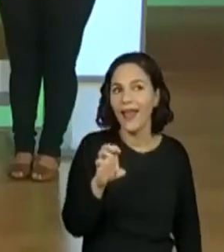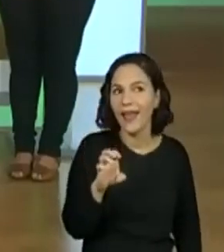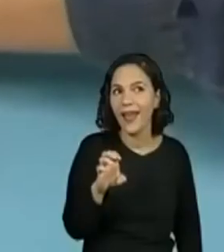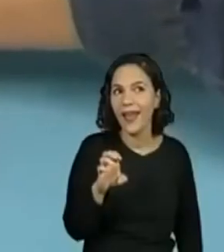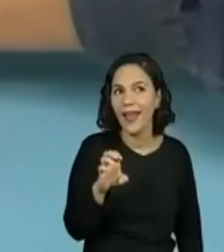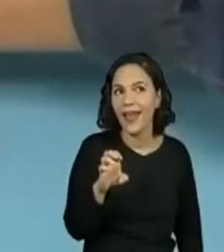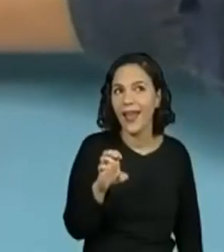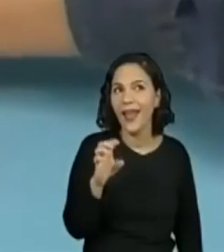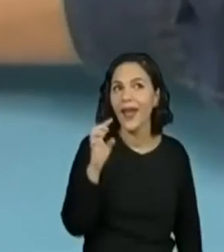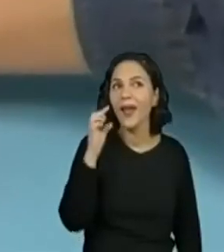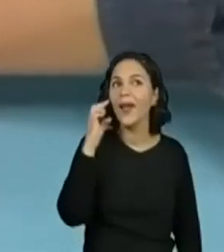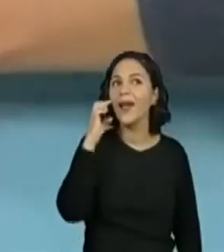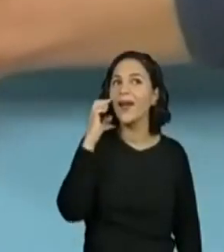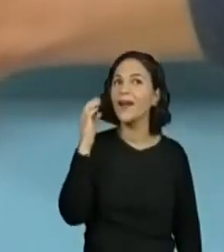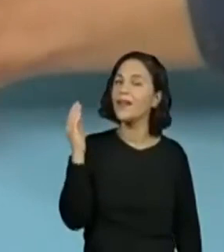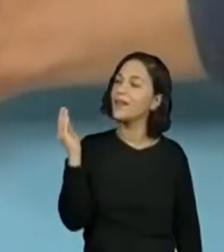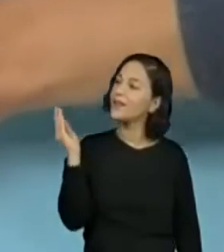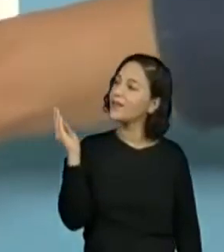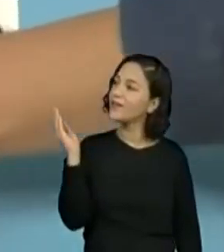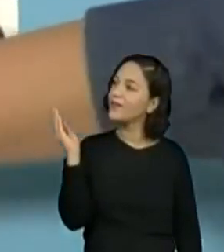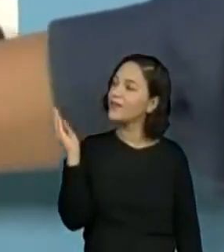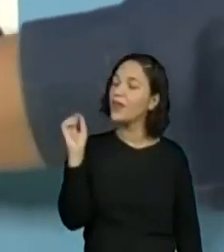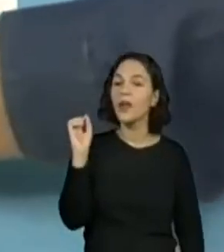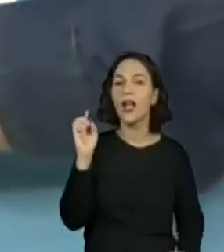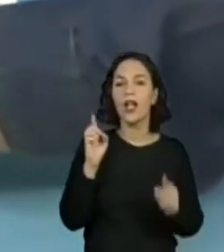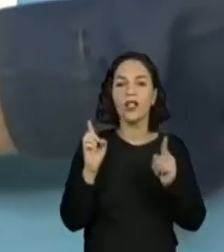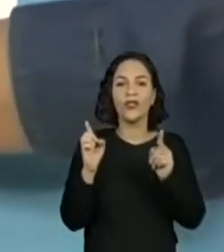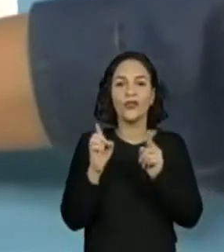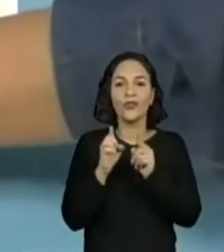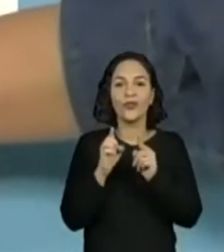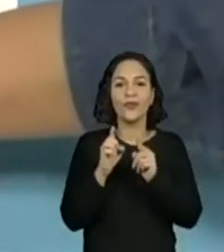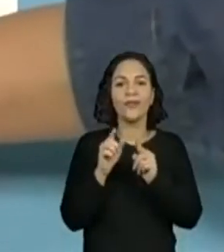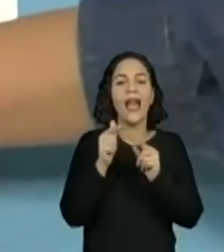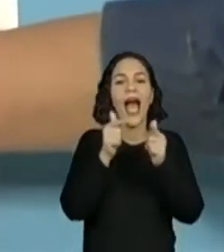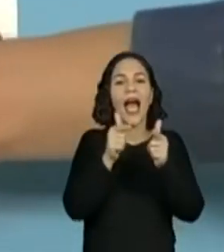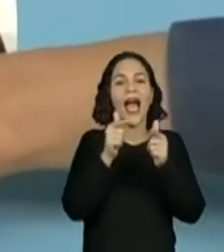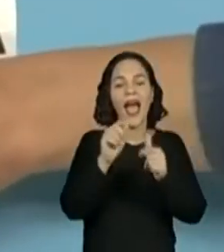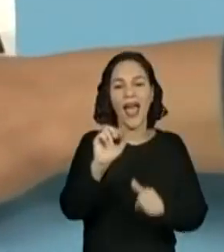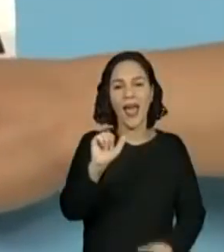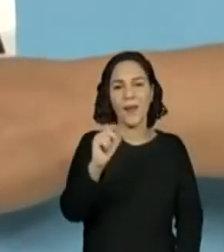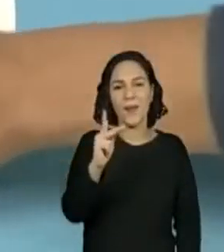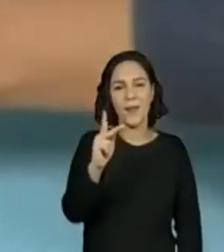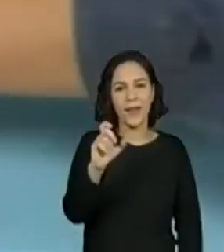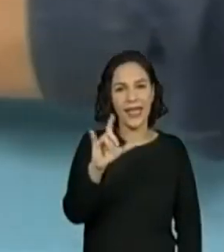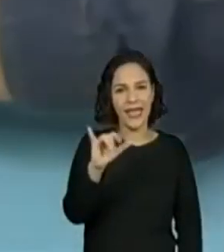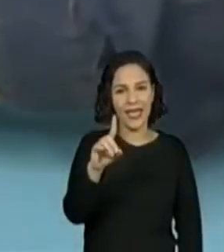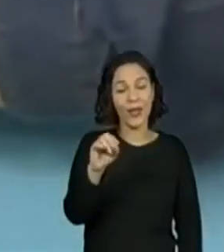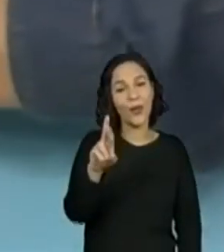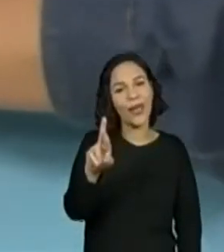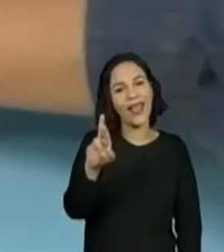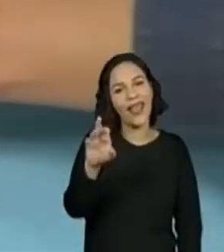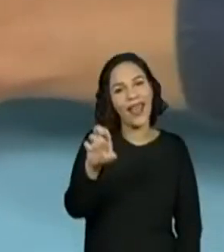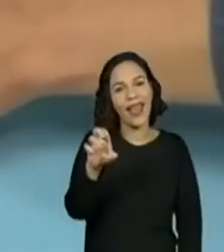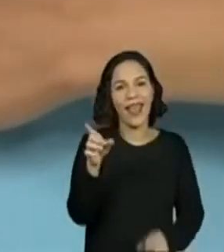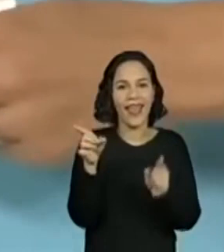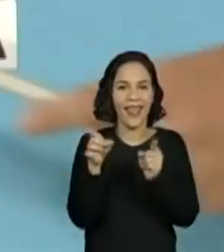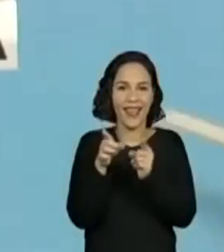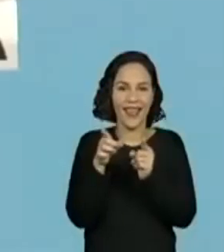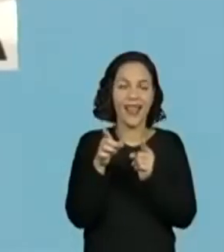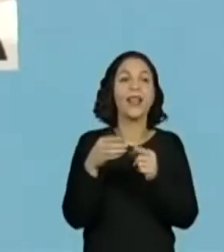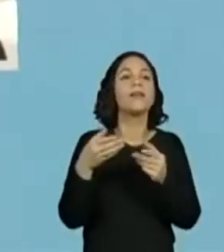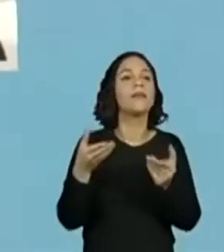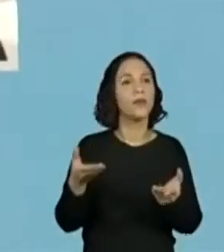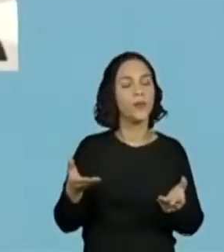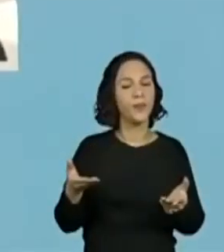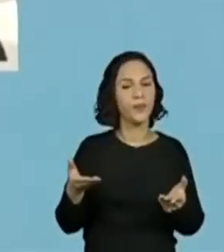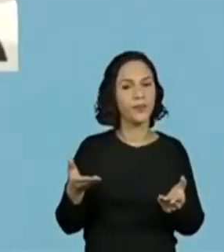e a gente carinhosamente chama elas de re, né, ó? Isso. Regiane e Regiane.